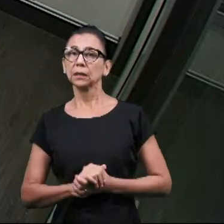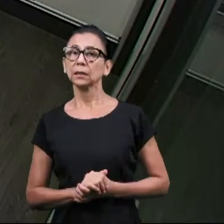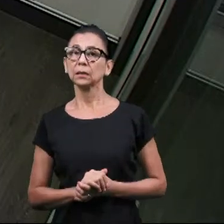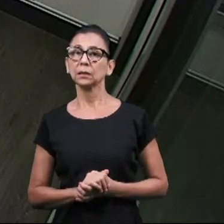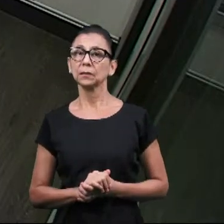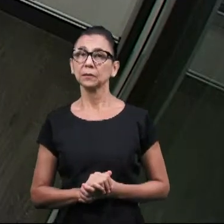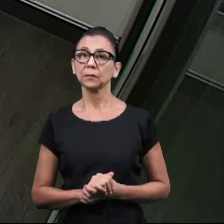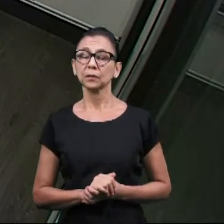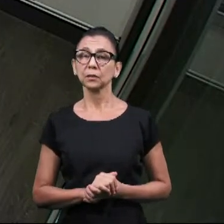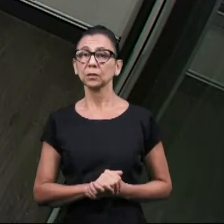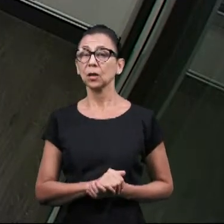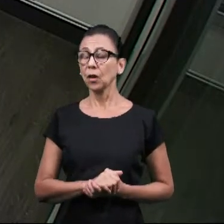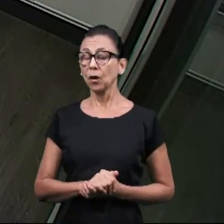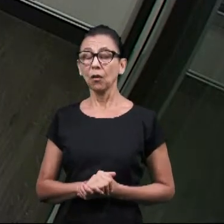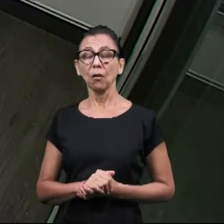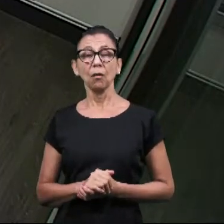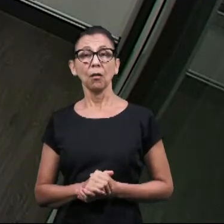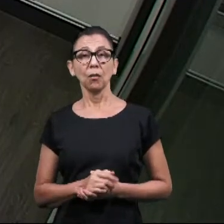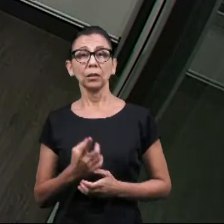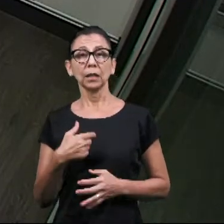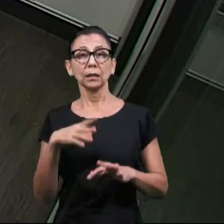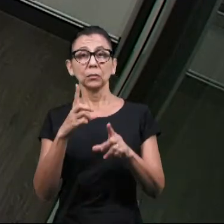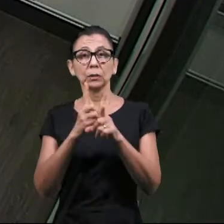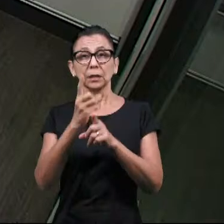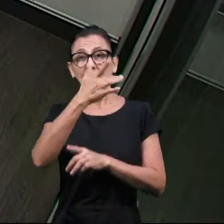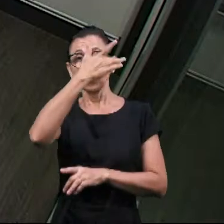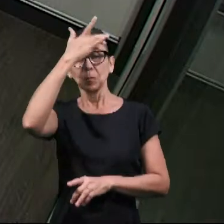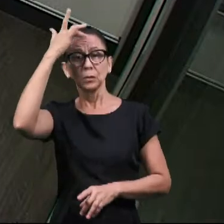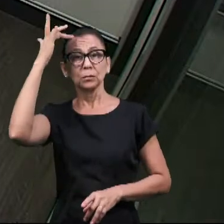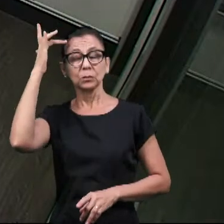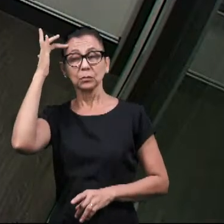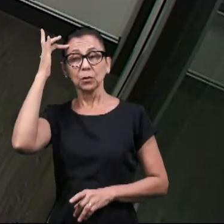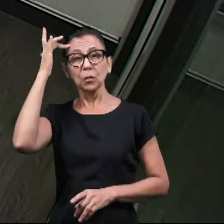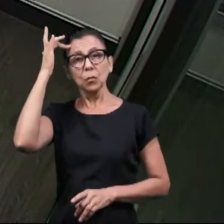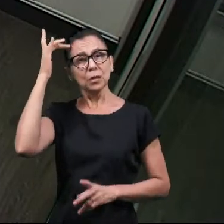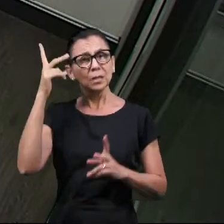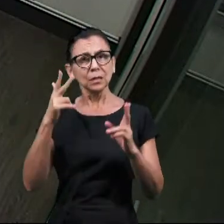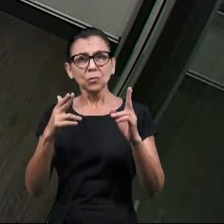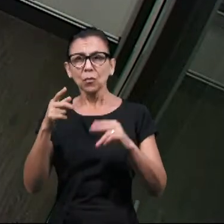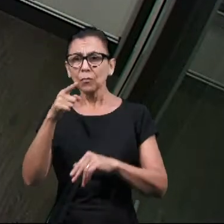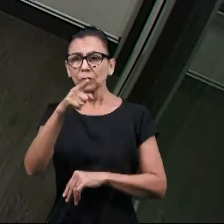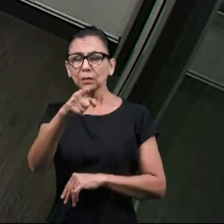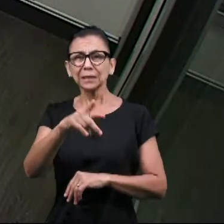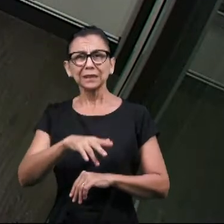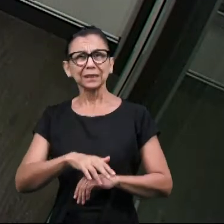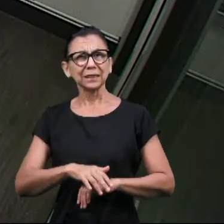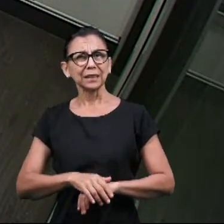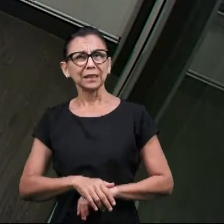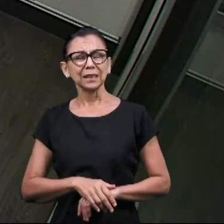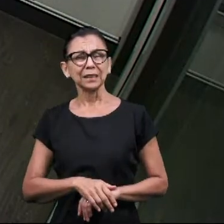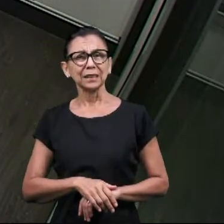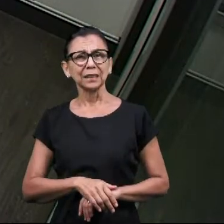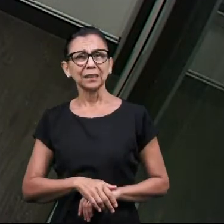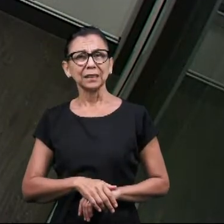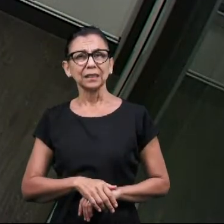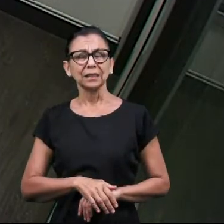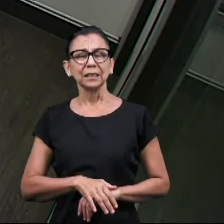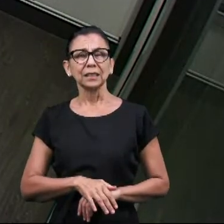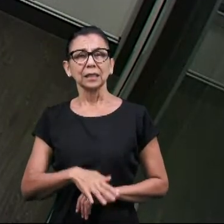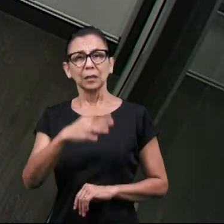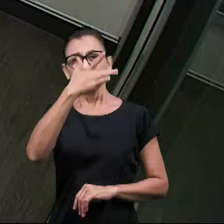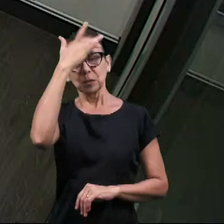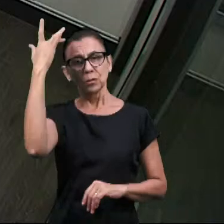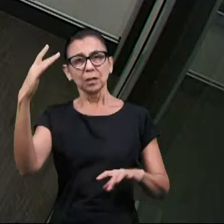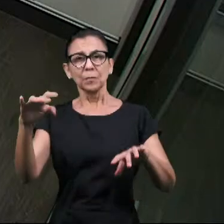e tem falado de Deus para mim de em mim eu tenho me sentido incomodado eu falei não você pode